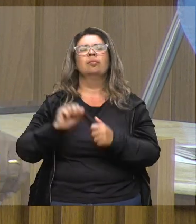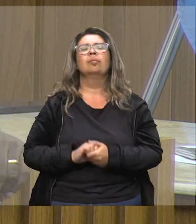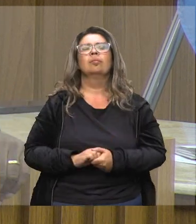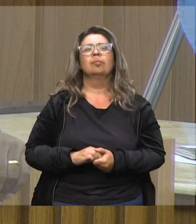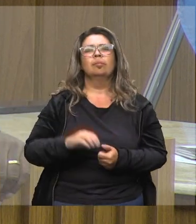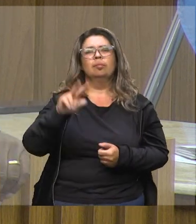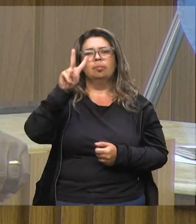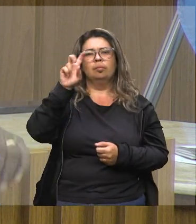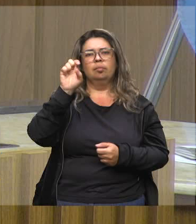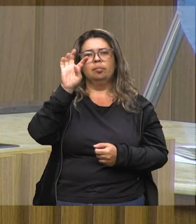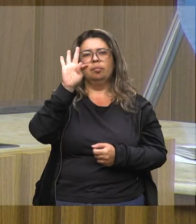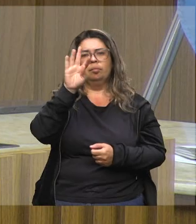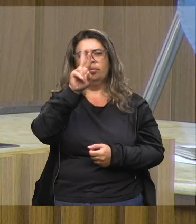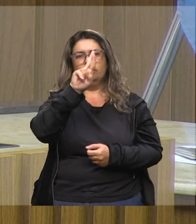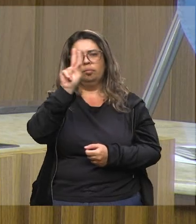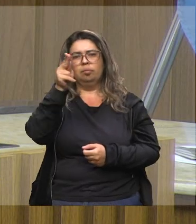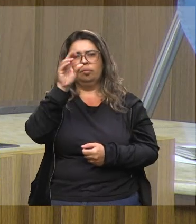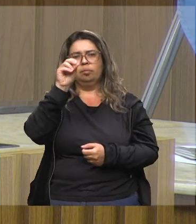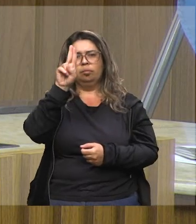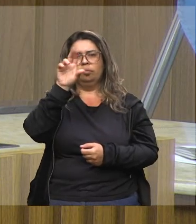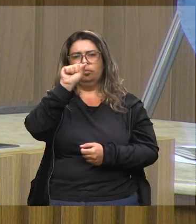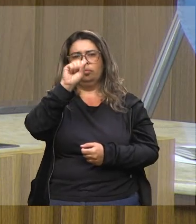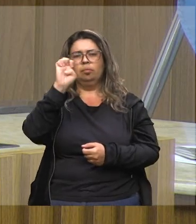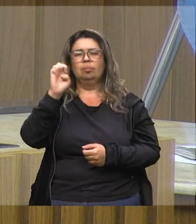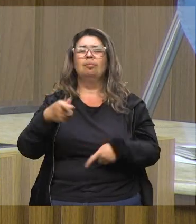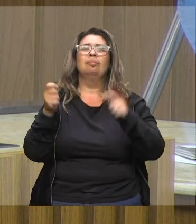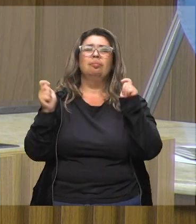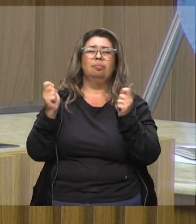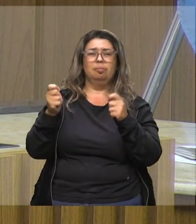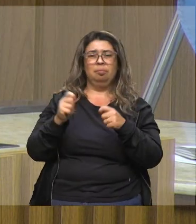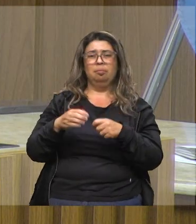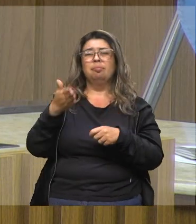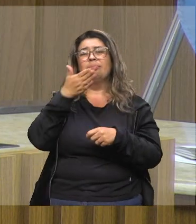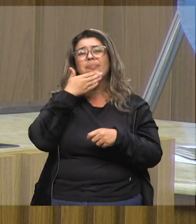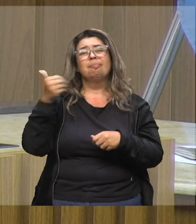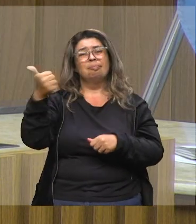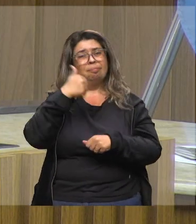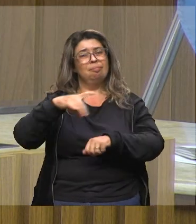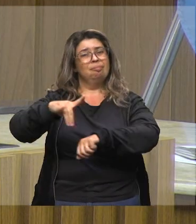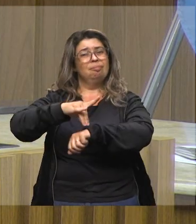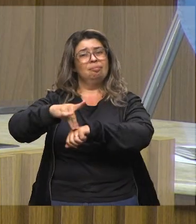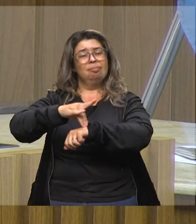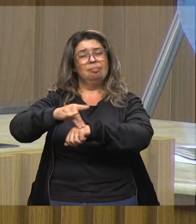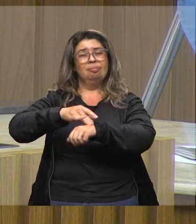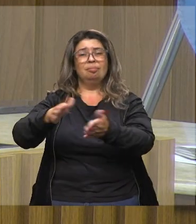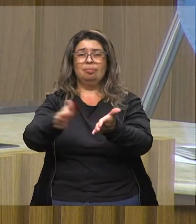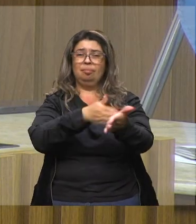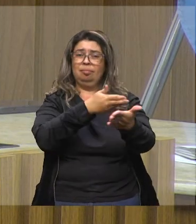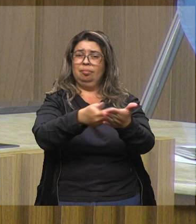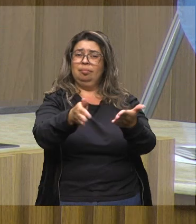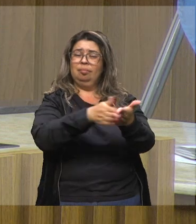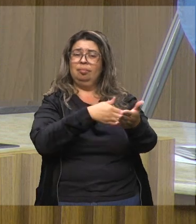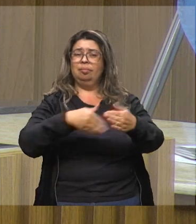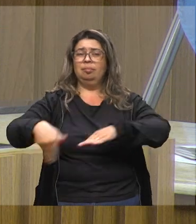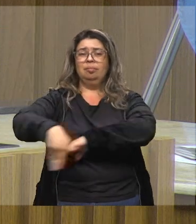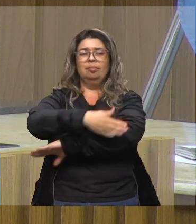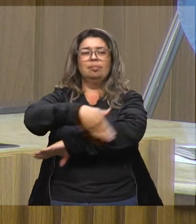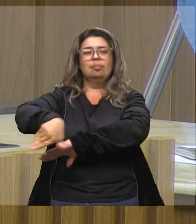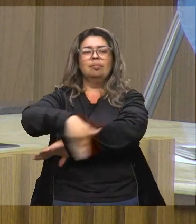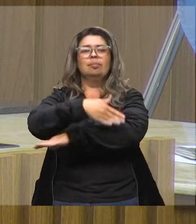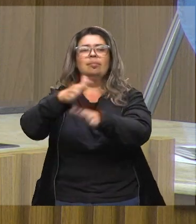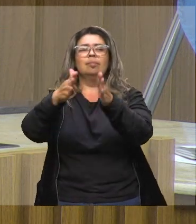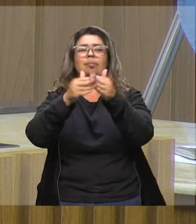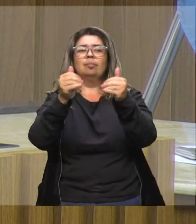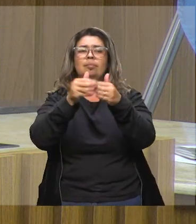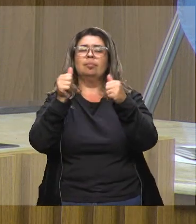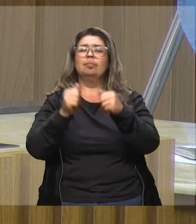região, está precisando urgentemente de recapeamento e repintura das vias. Então, nós pedimos aí para o Executivo dar uma